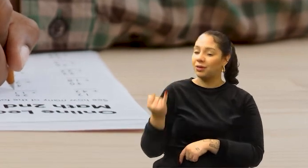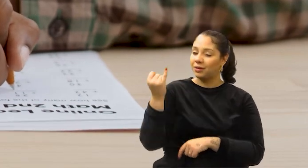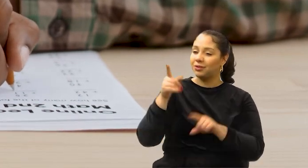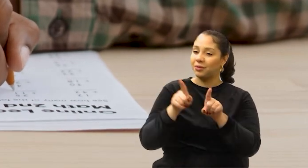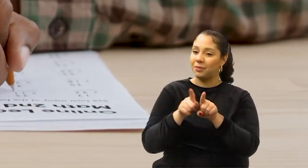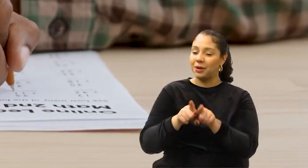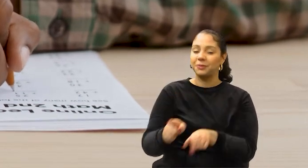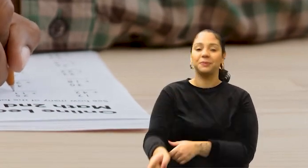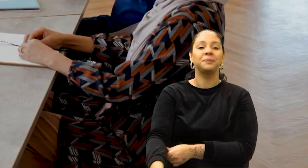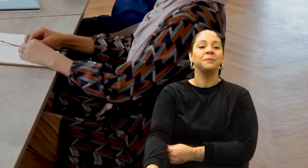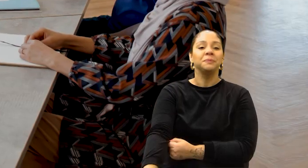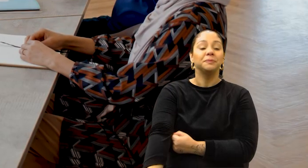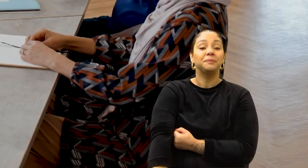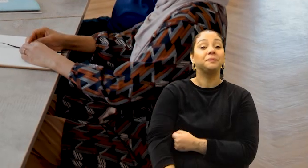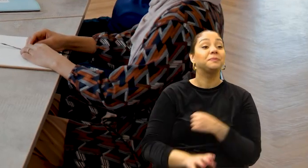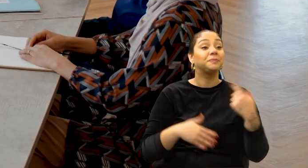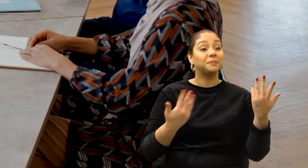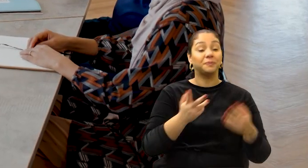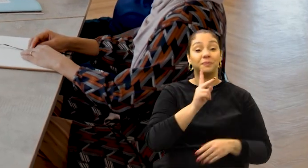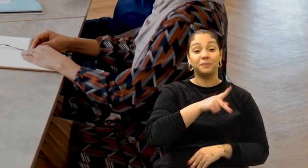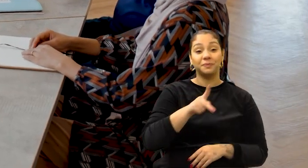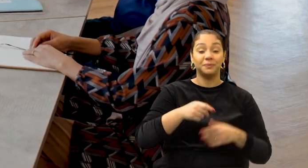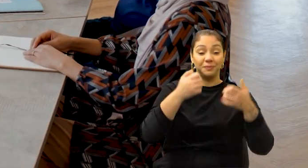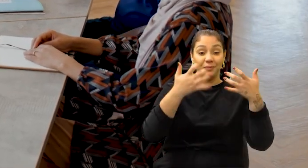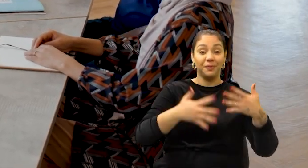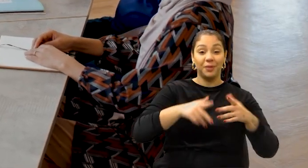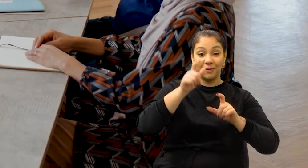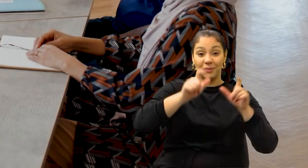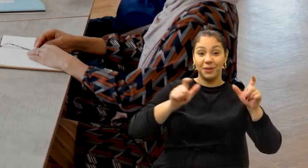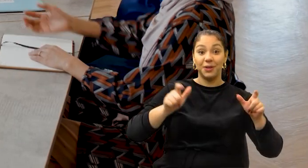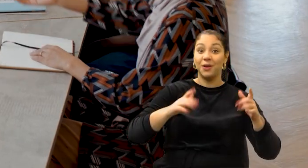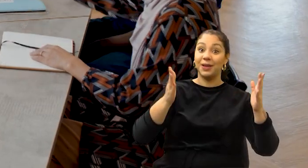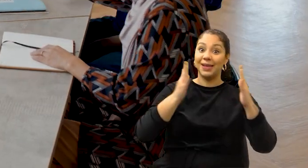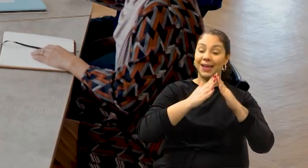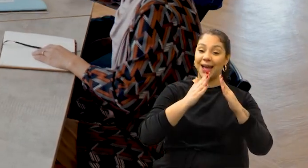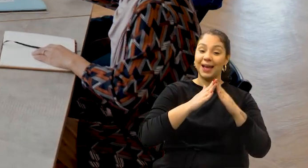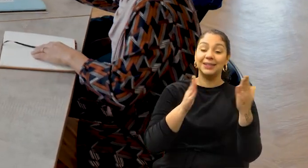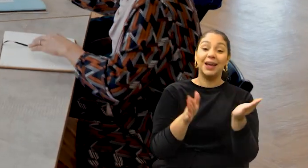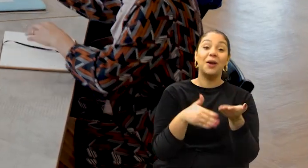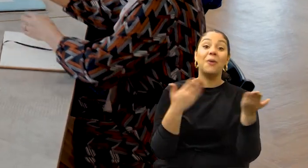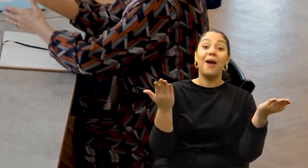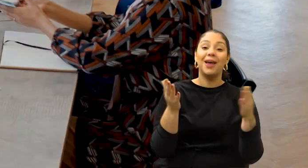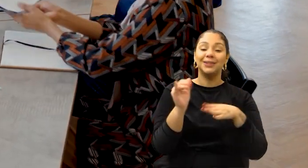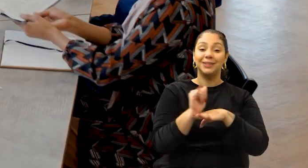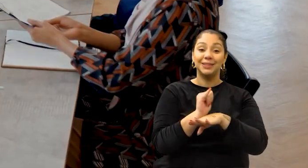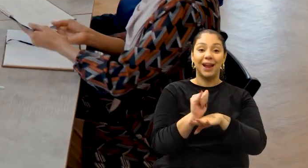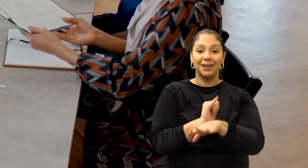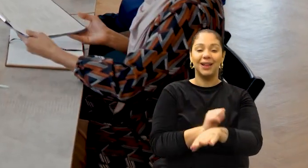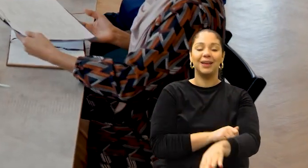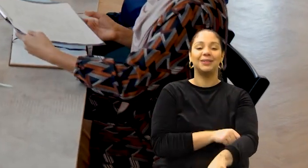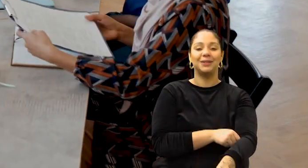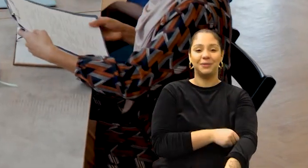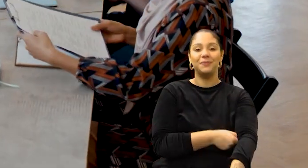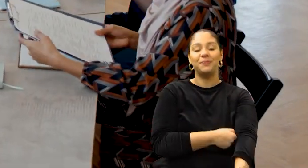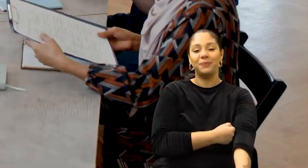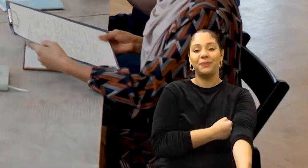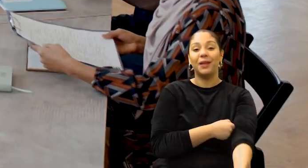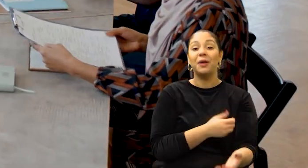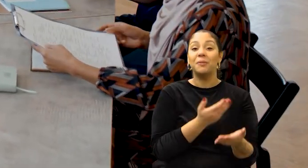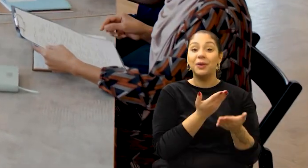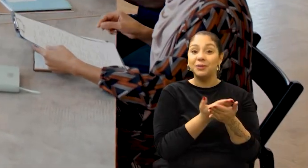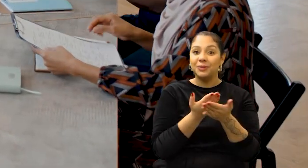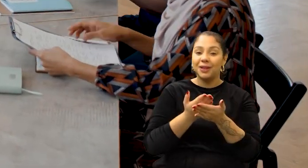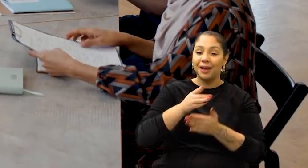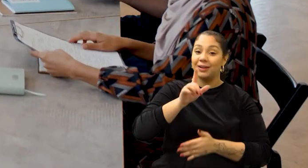literatura Sem dúvida bom professora Então conta para o pessoal que tá em casa quais são as estratégias para